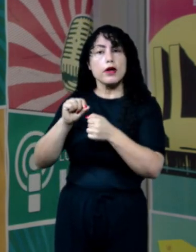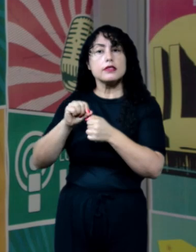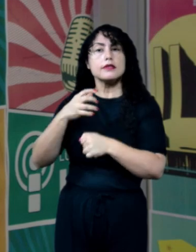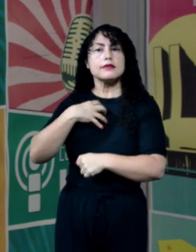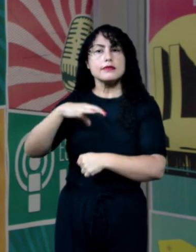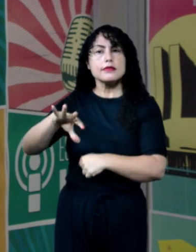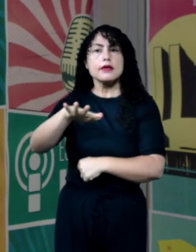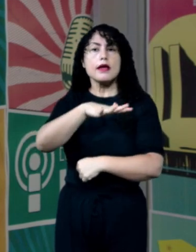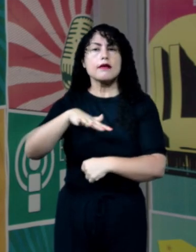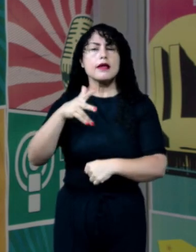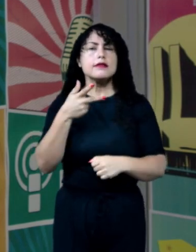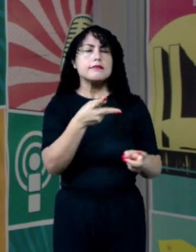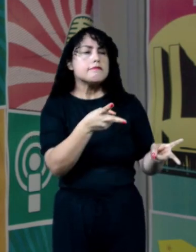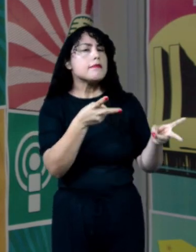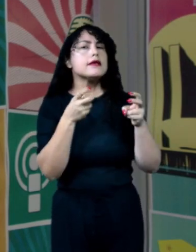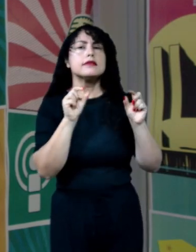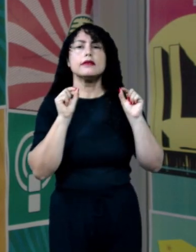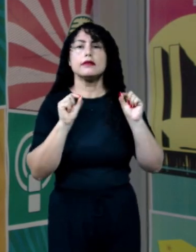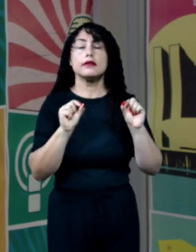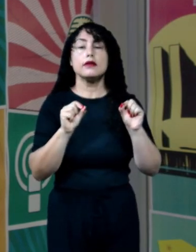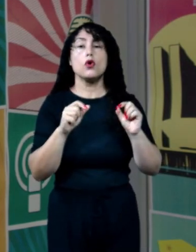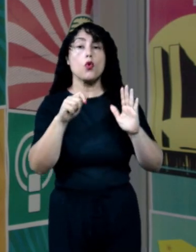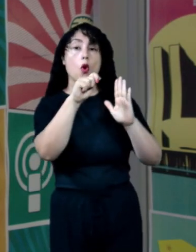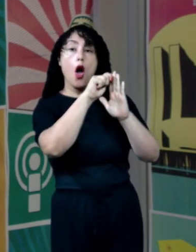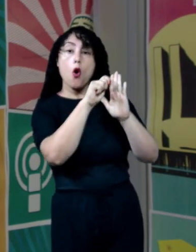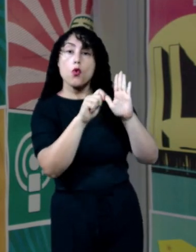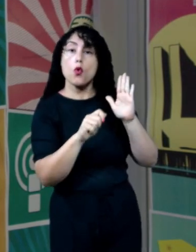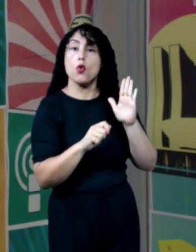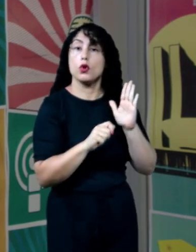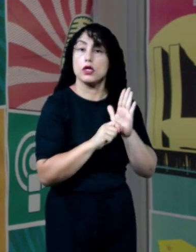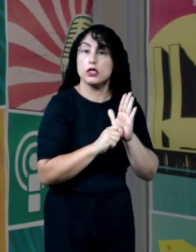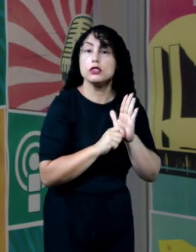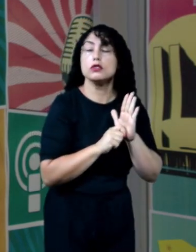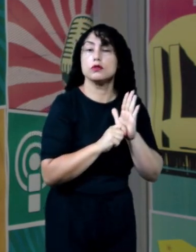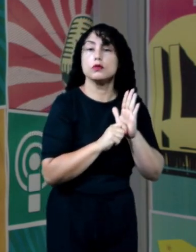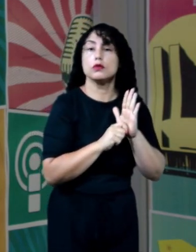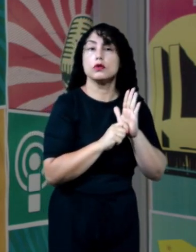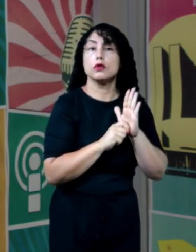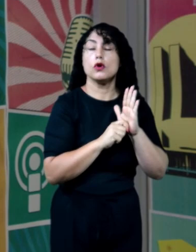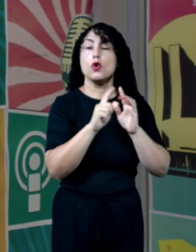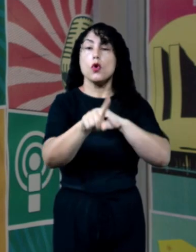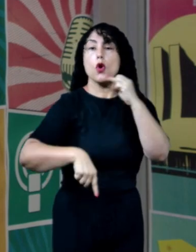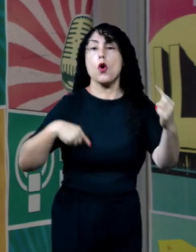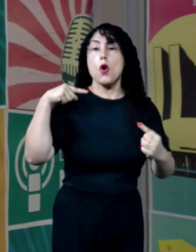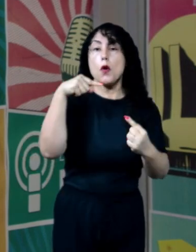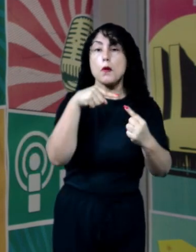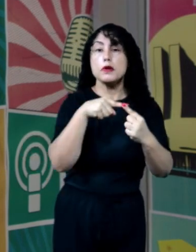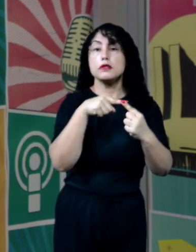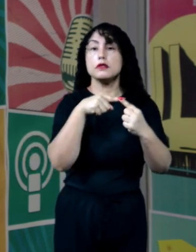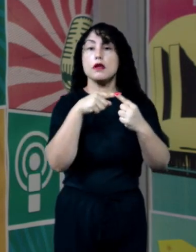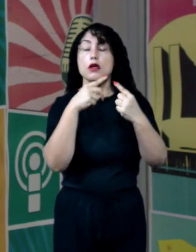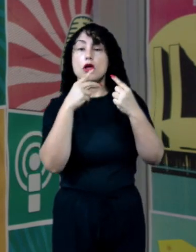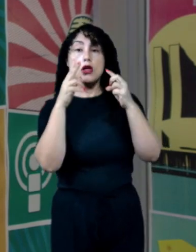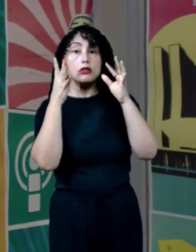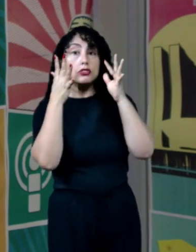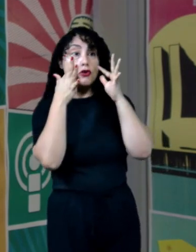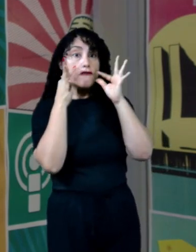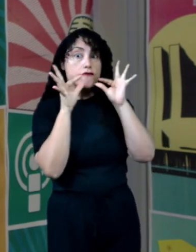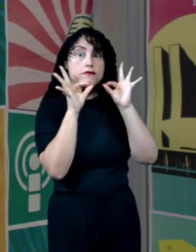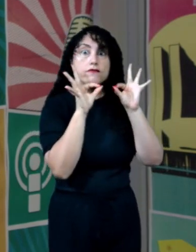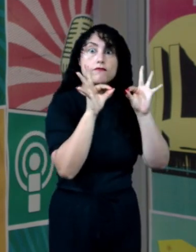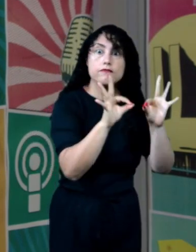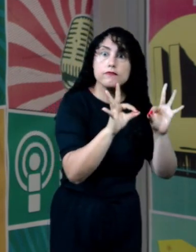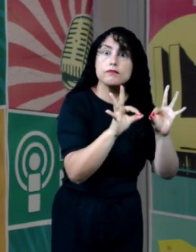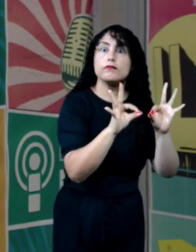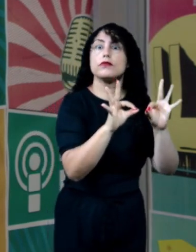assim, é que os algoritmos, eles têm o grande objetivo deles é te prender na rede, né? Mas eles